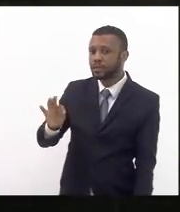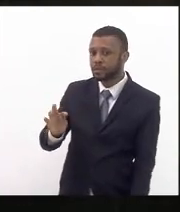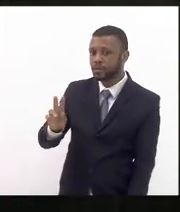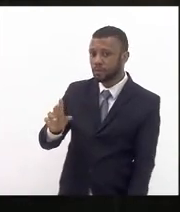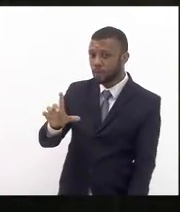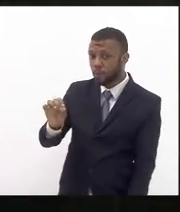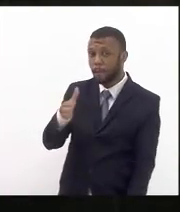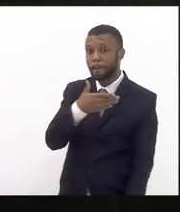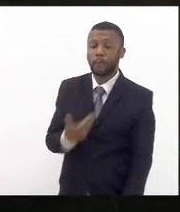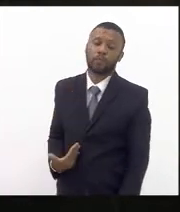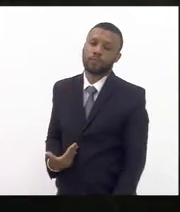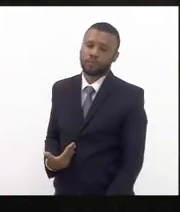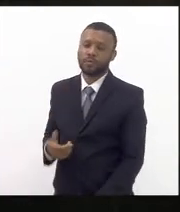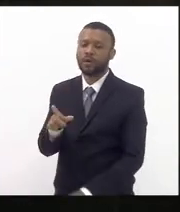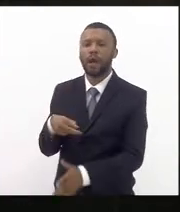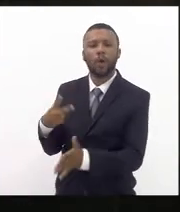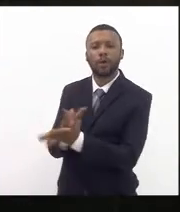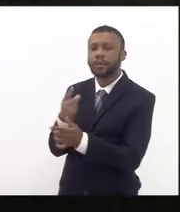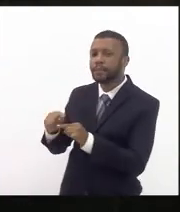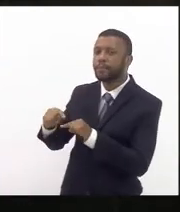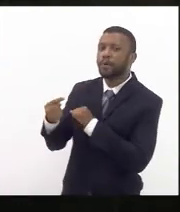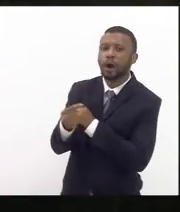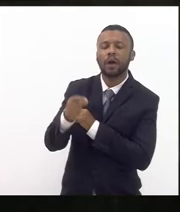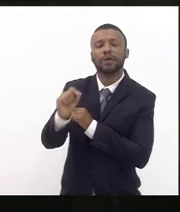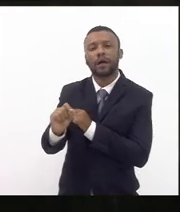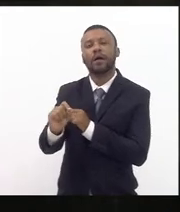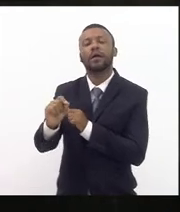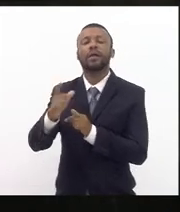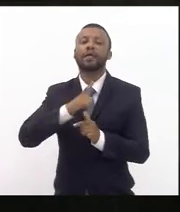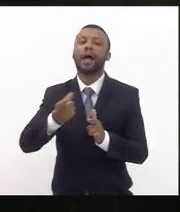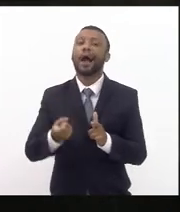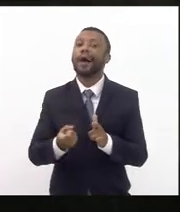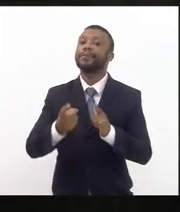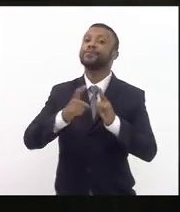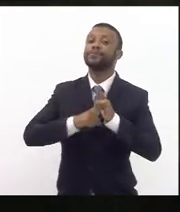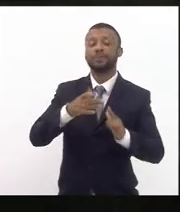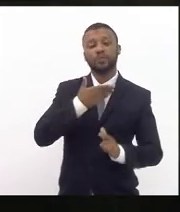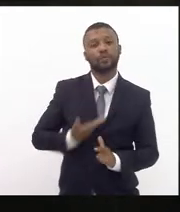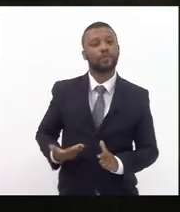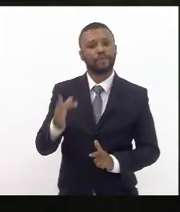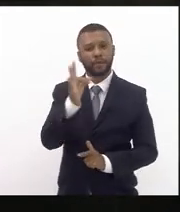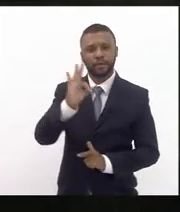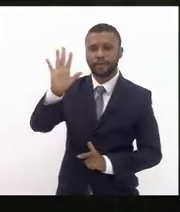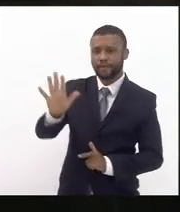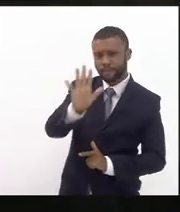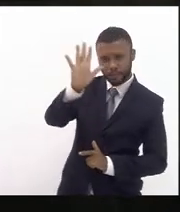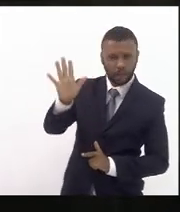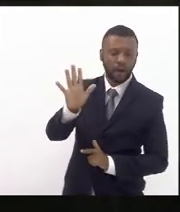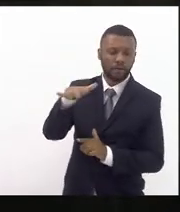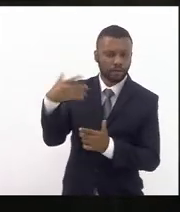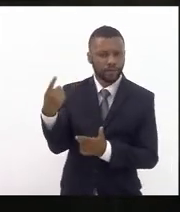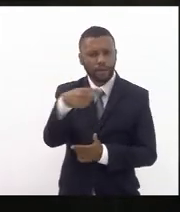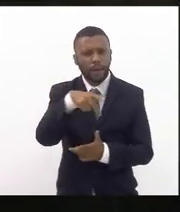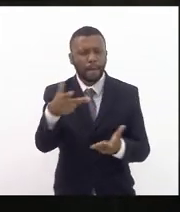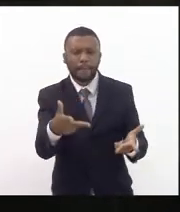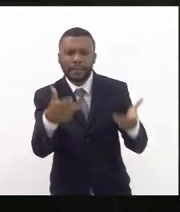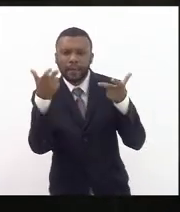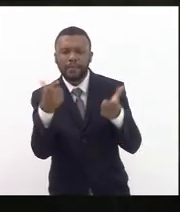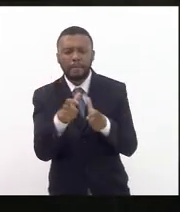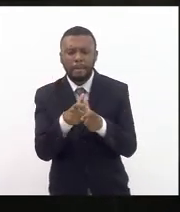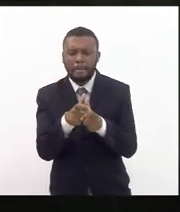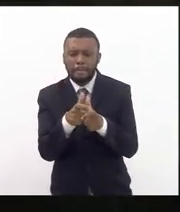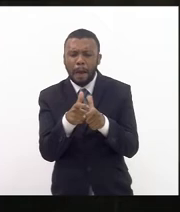consequentemente, impulsionou a emissão de dívida da própria União. Então, vocês veem que é uma bola de